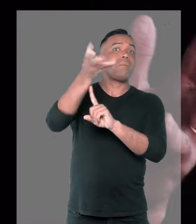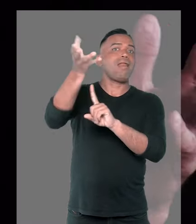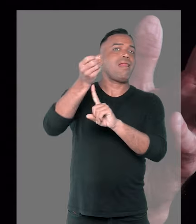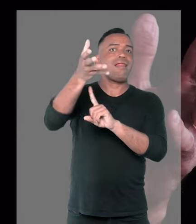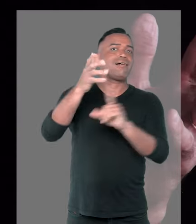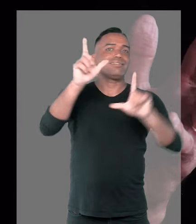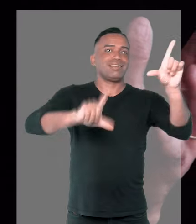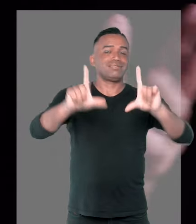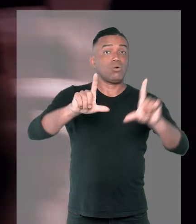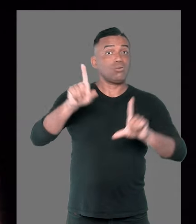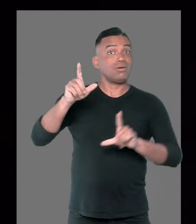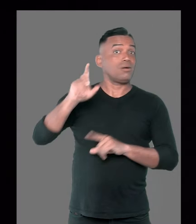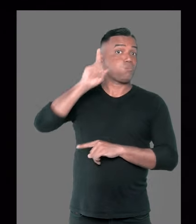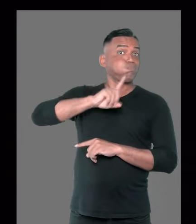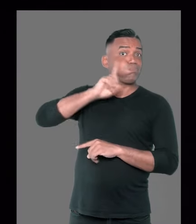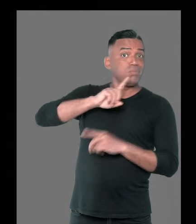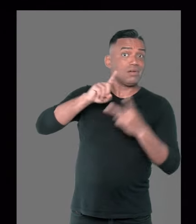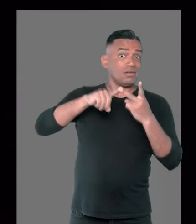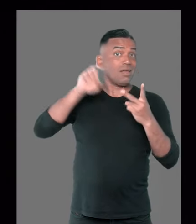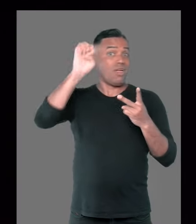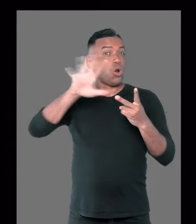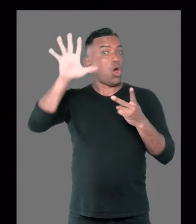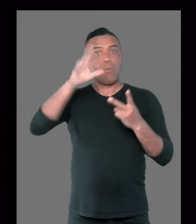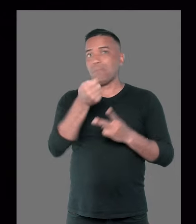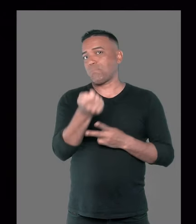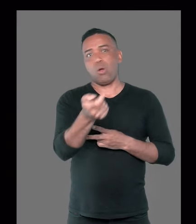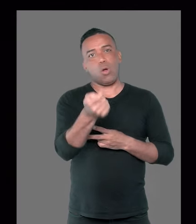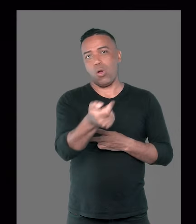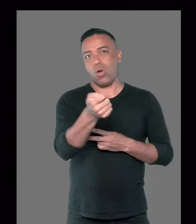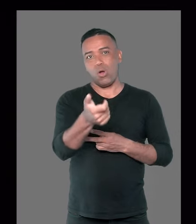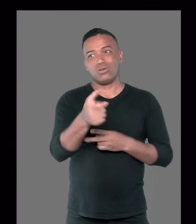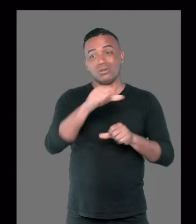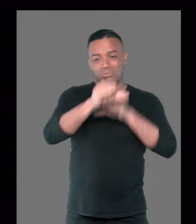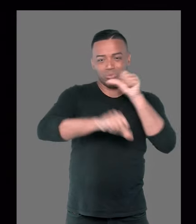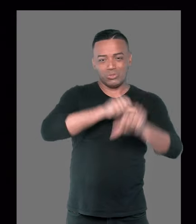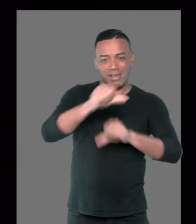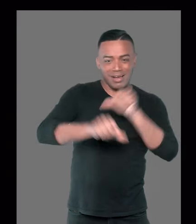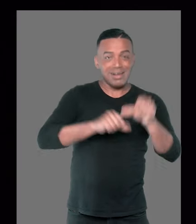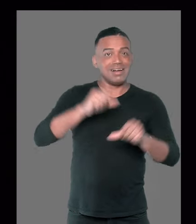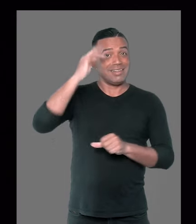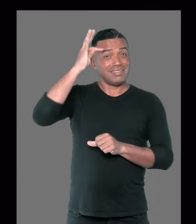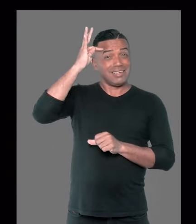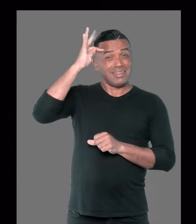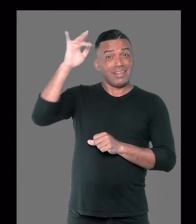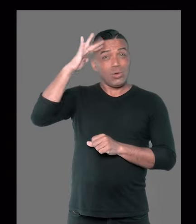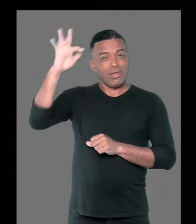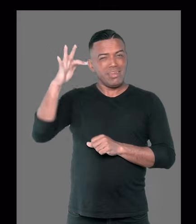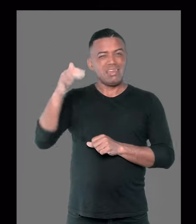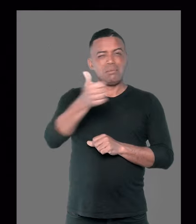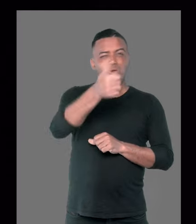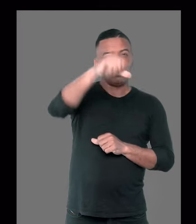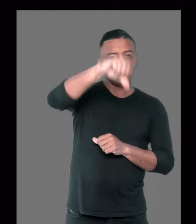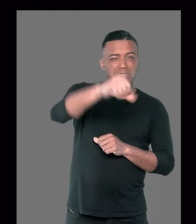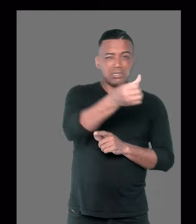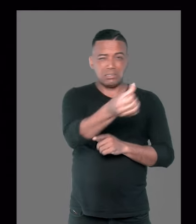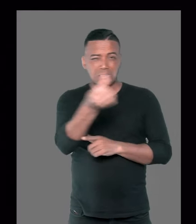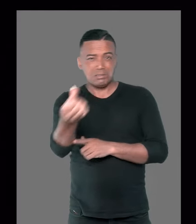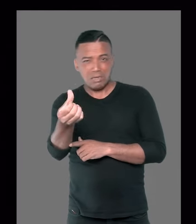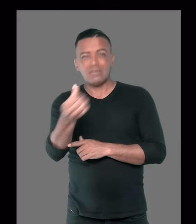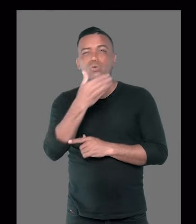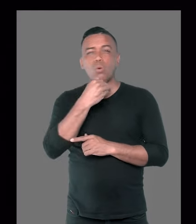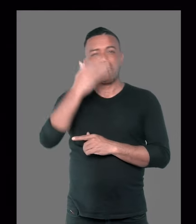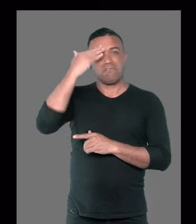extremamente raro né você pega a modificação dessa teoria por mar Lan ali em 1966